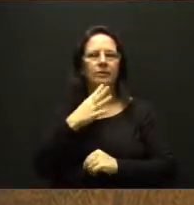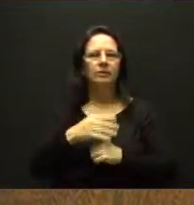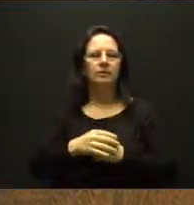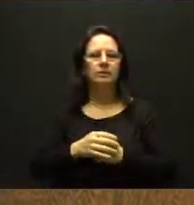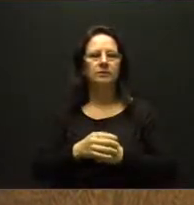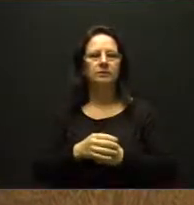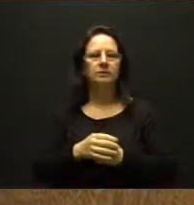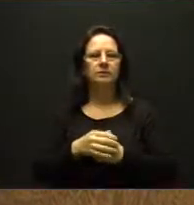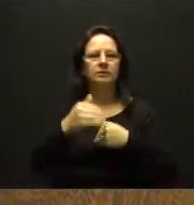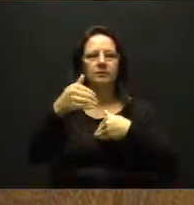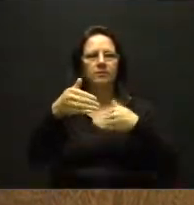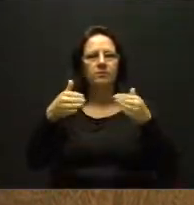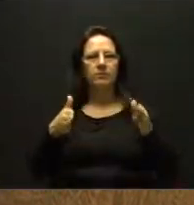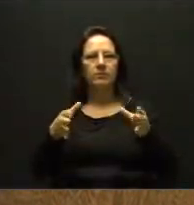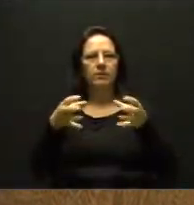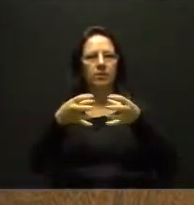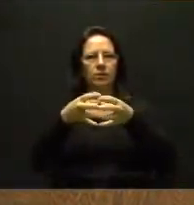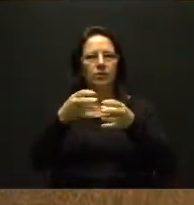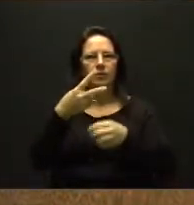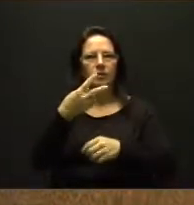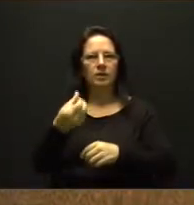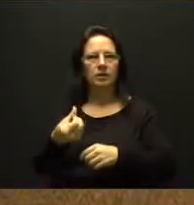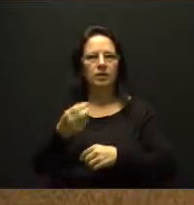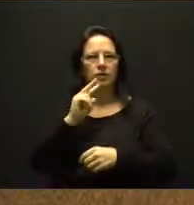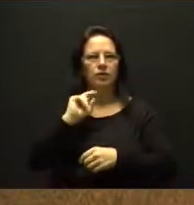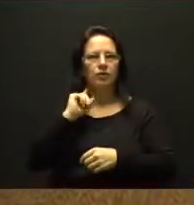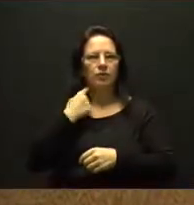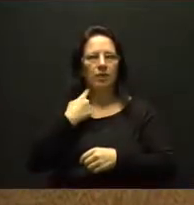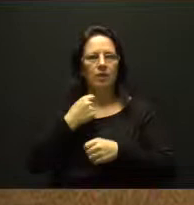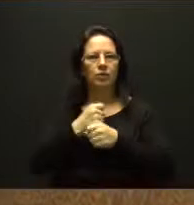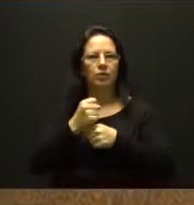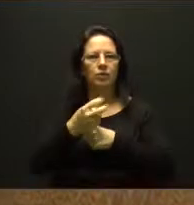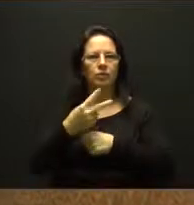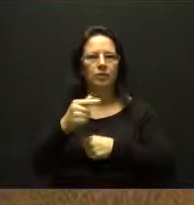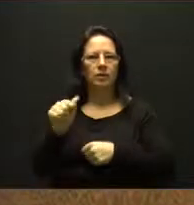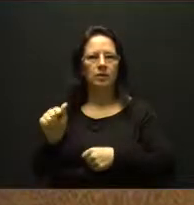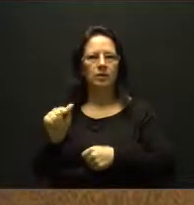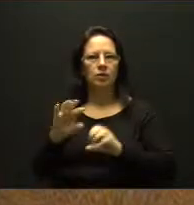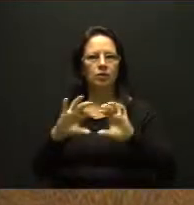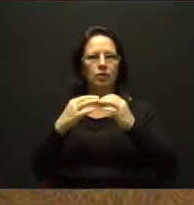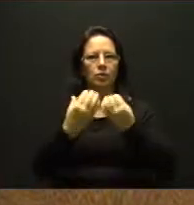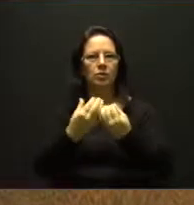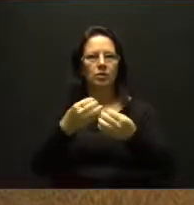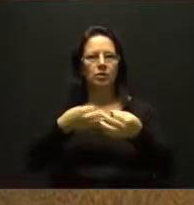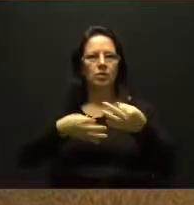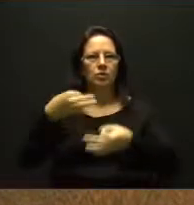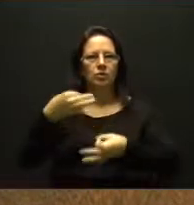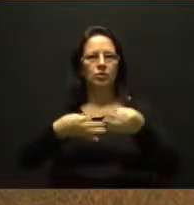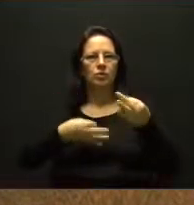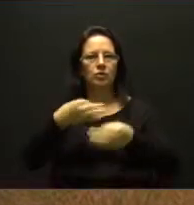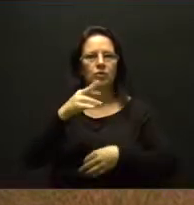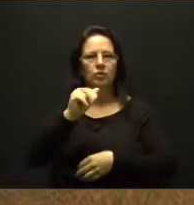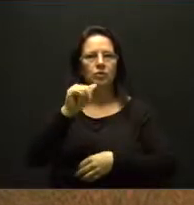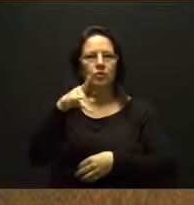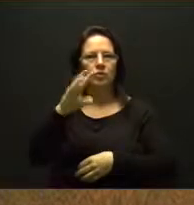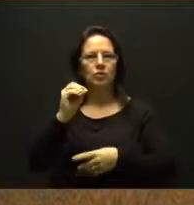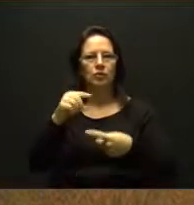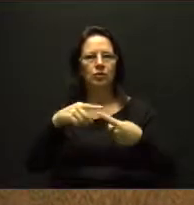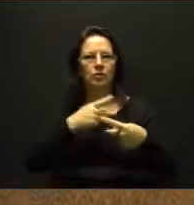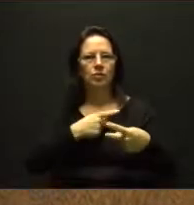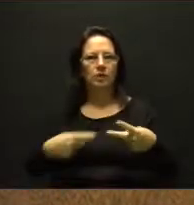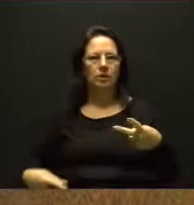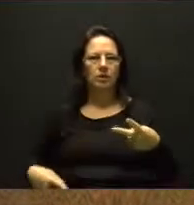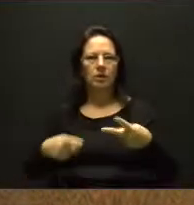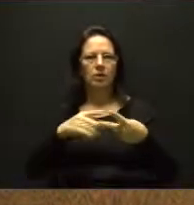é o nosso parecer das comissões 26 de maio 2017 comissão de justiça e redação e carlos de oliveira presidente